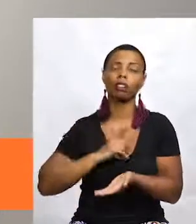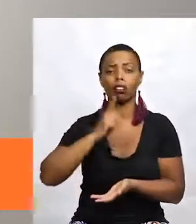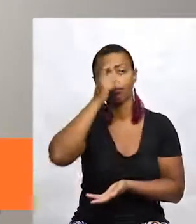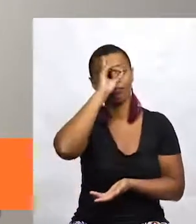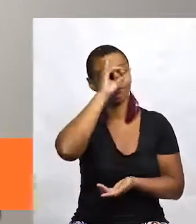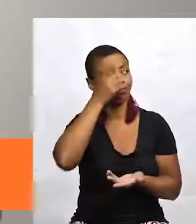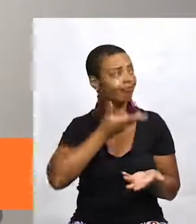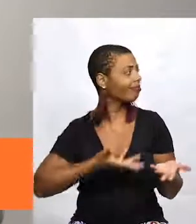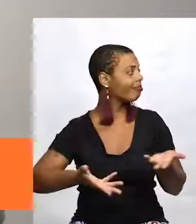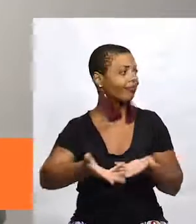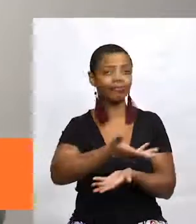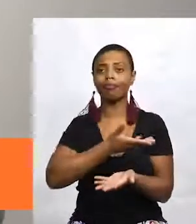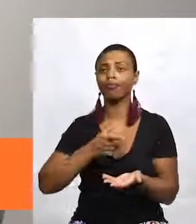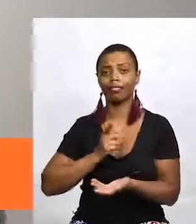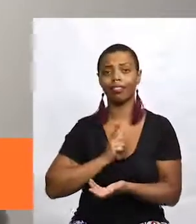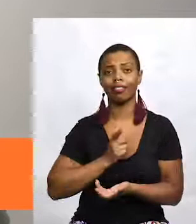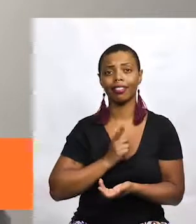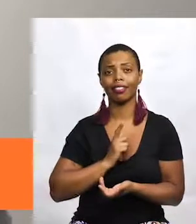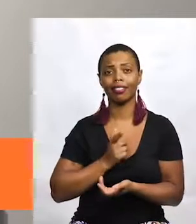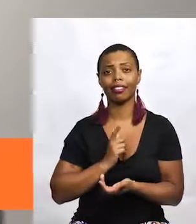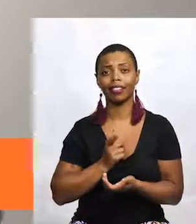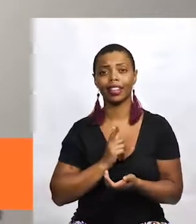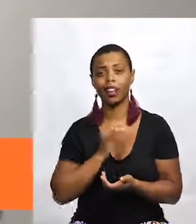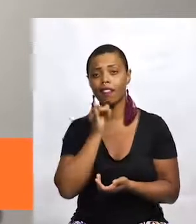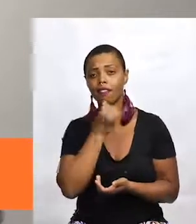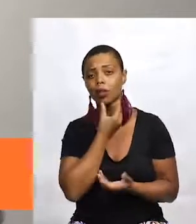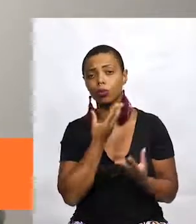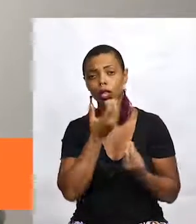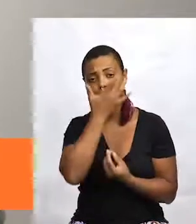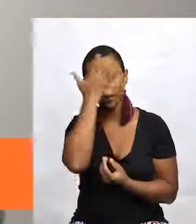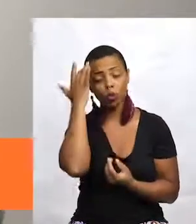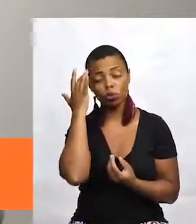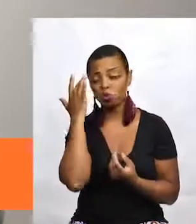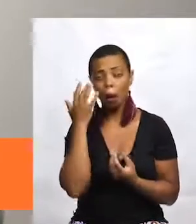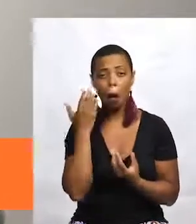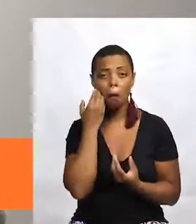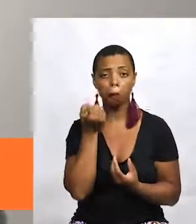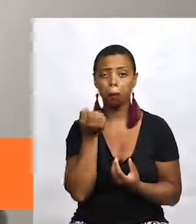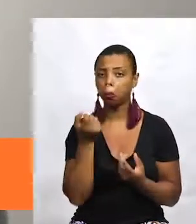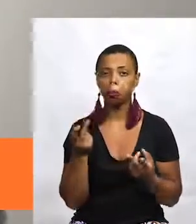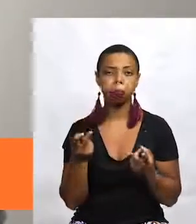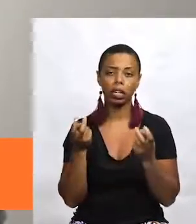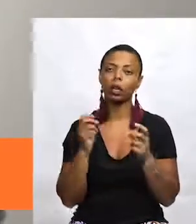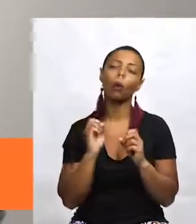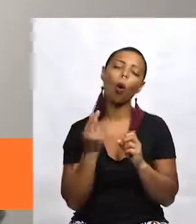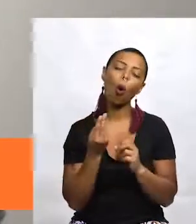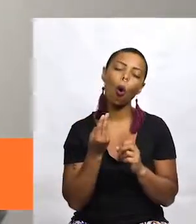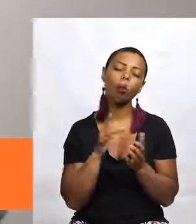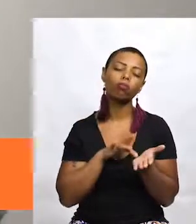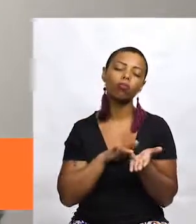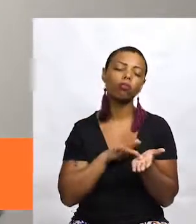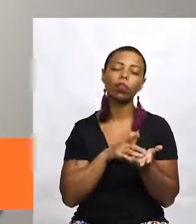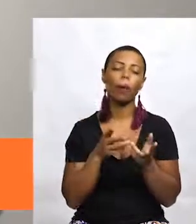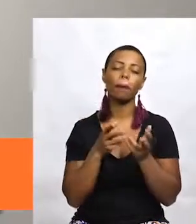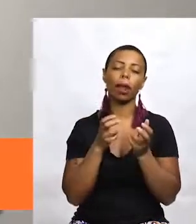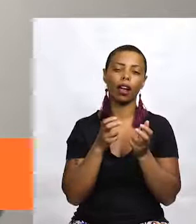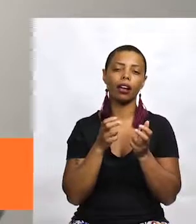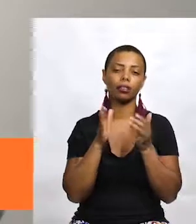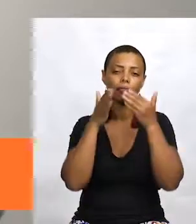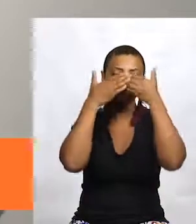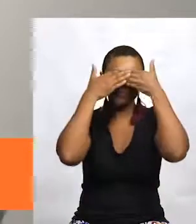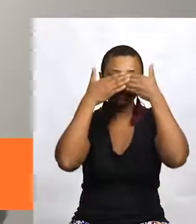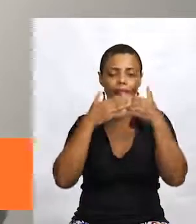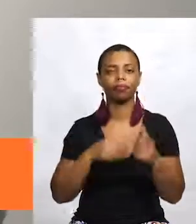Eu posso dizer no nosso dia a dia, e infelizmente muitas pessoas brancas nem percebem isso, né? Ou não querem perceber, enfim. Aí eu terminei a